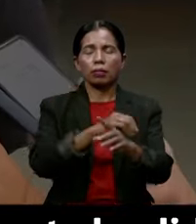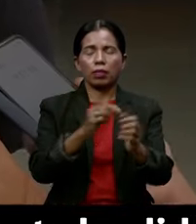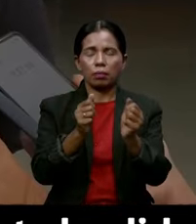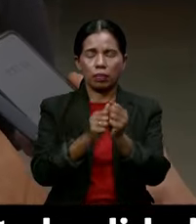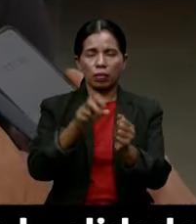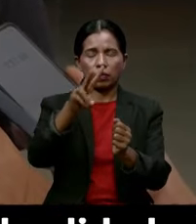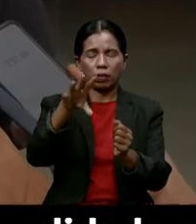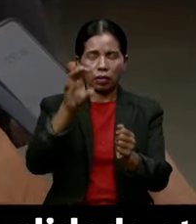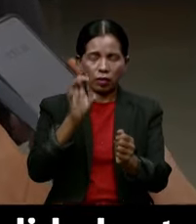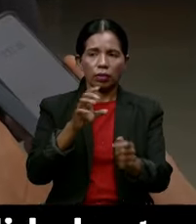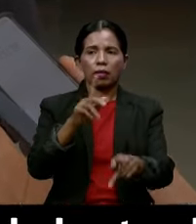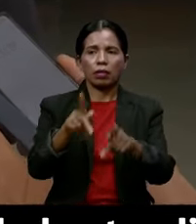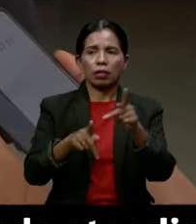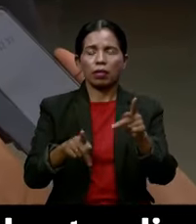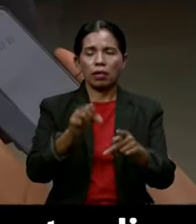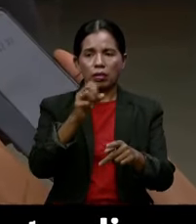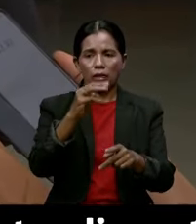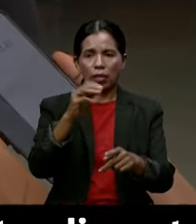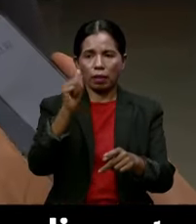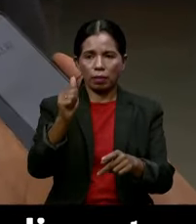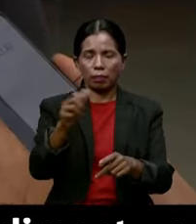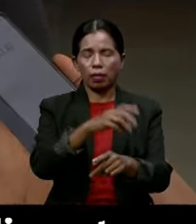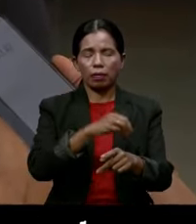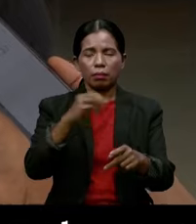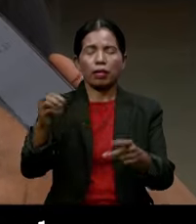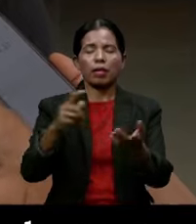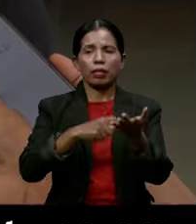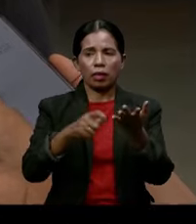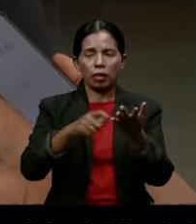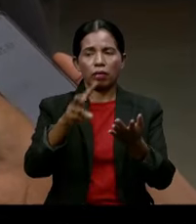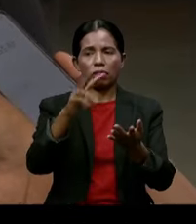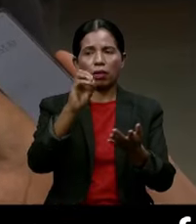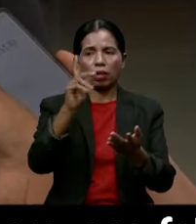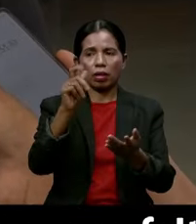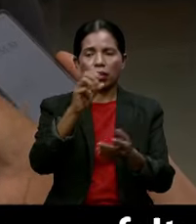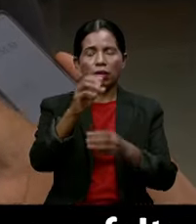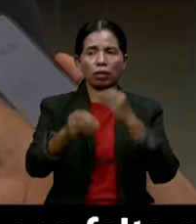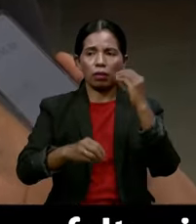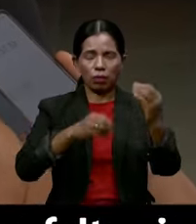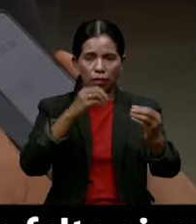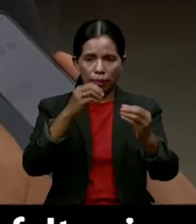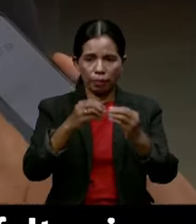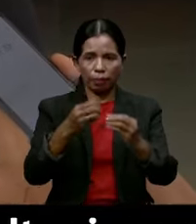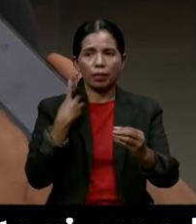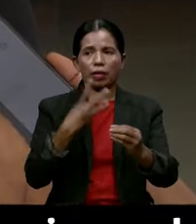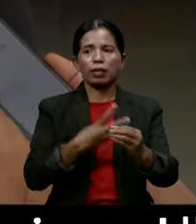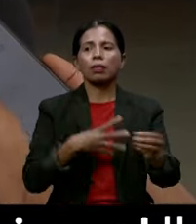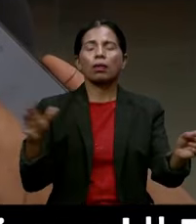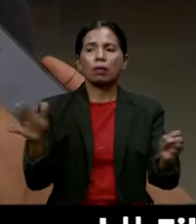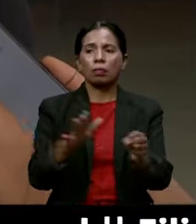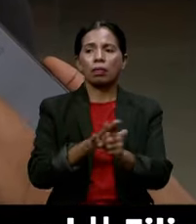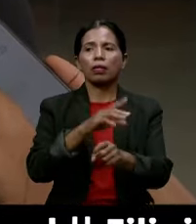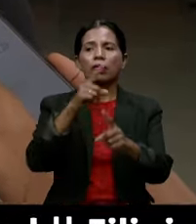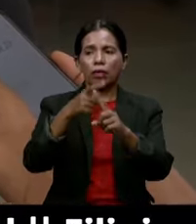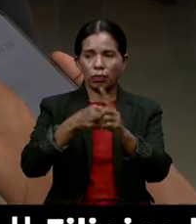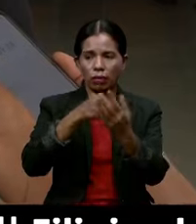E também se bate tam fala e ensino secundário geral no técnico vocacional. Significa que até se completa e a Fulano Agosto